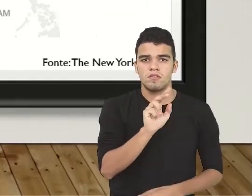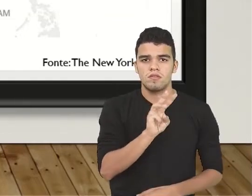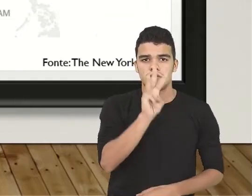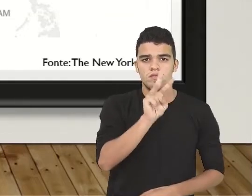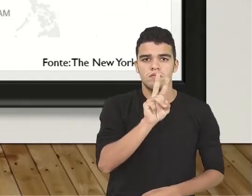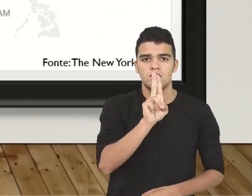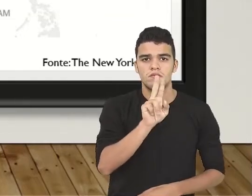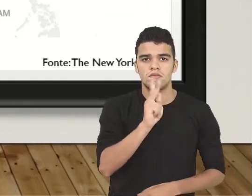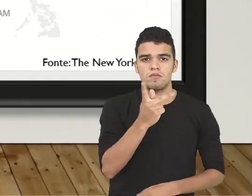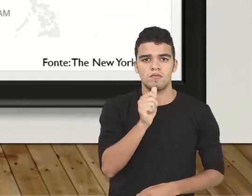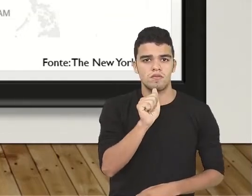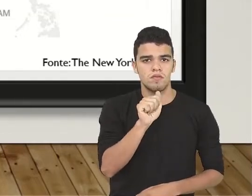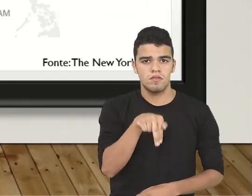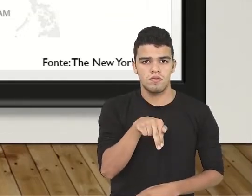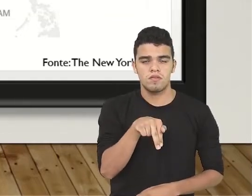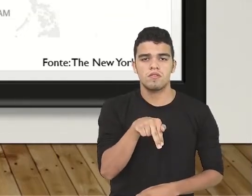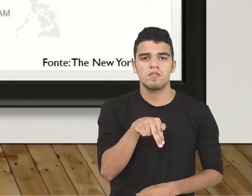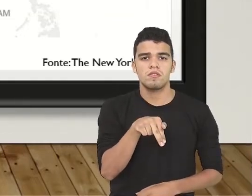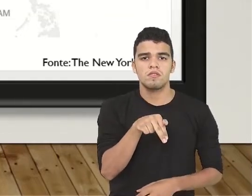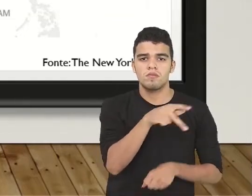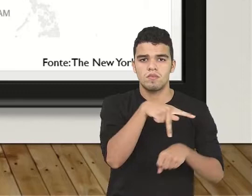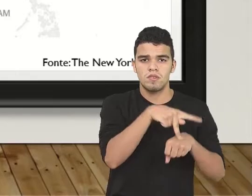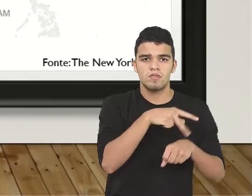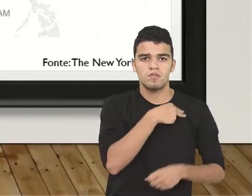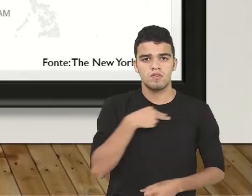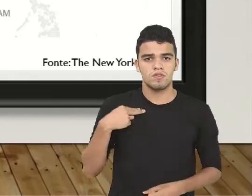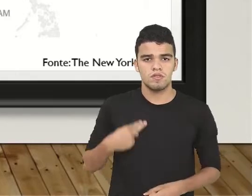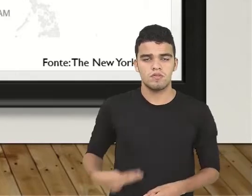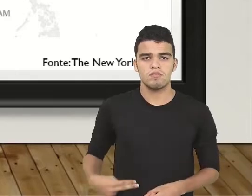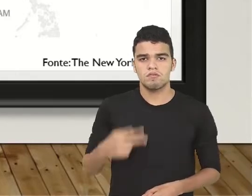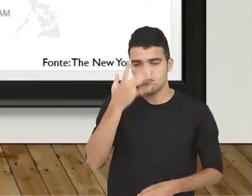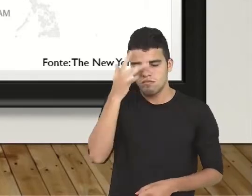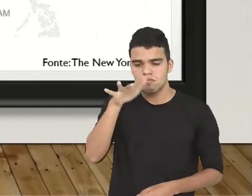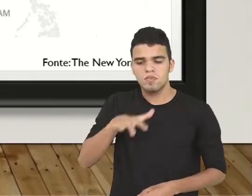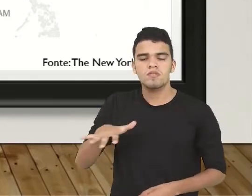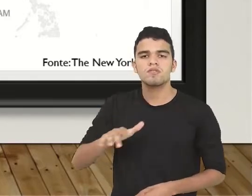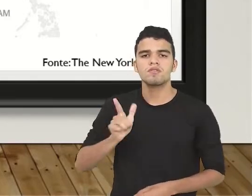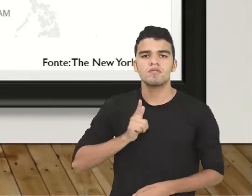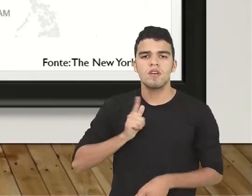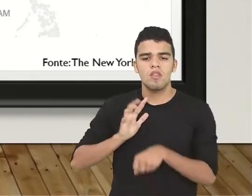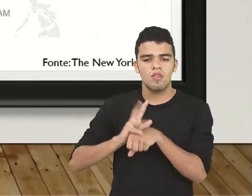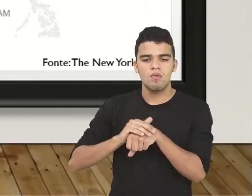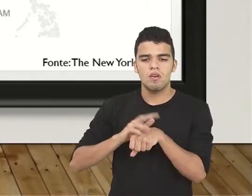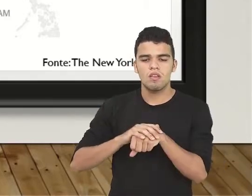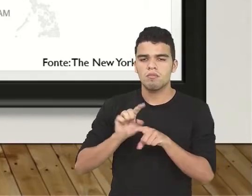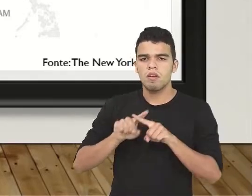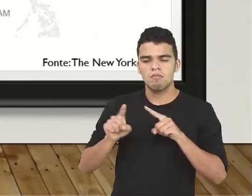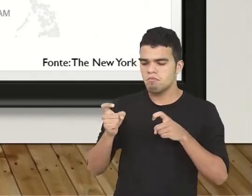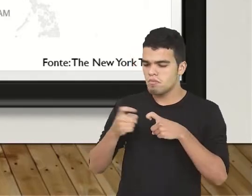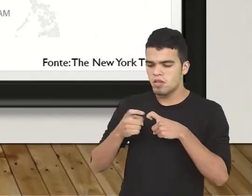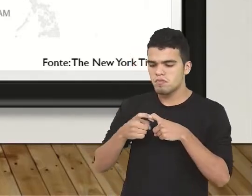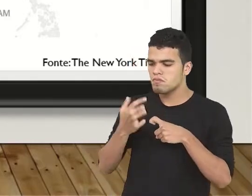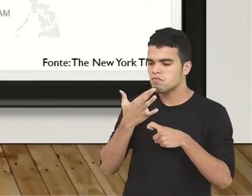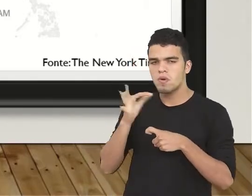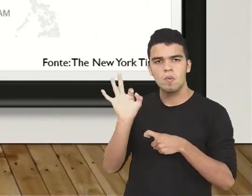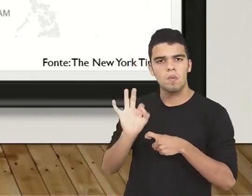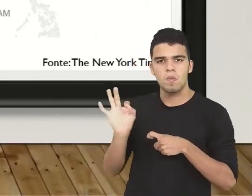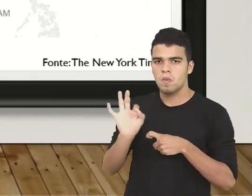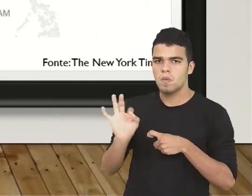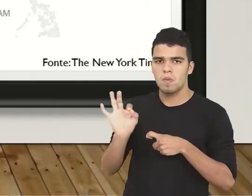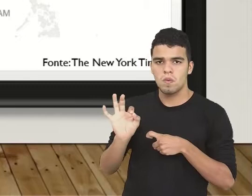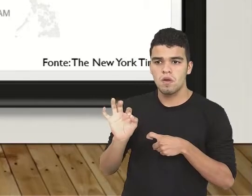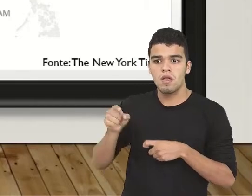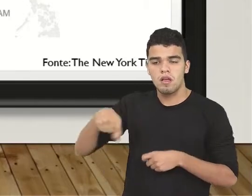elas tinham uma doença que ainda não era conhecida pelos médicos e que elas